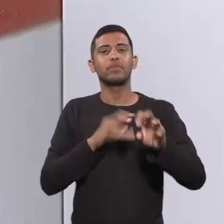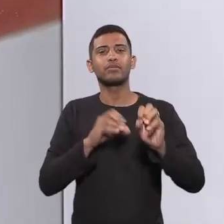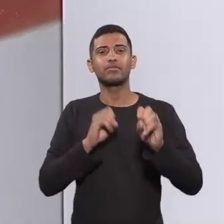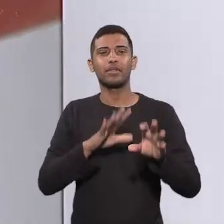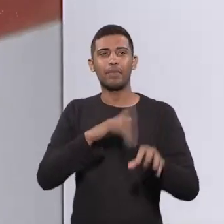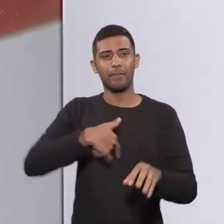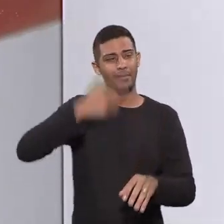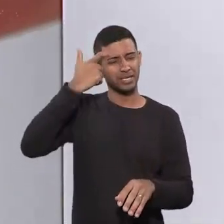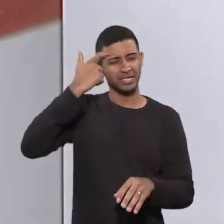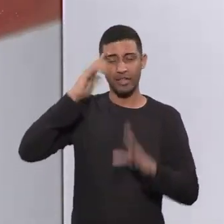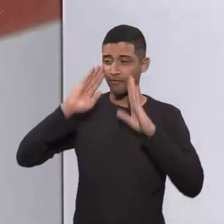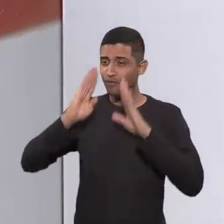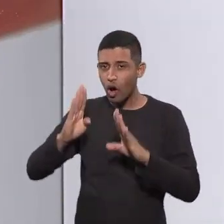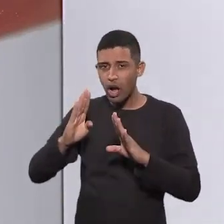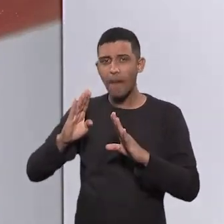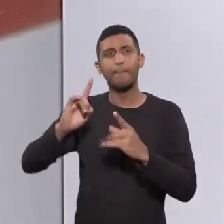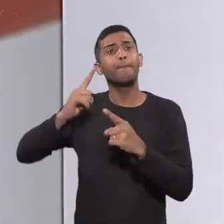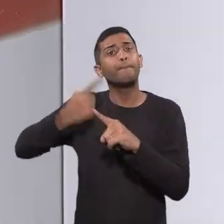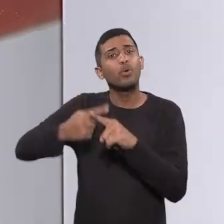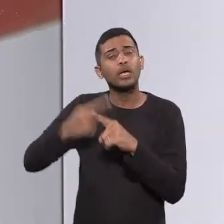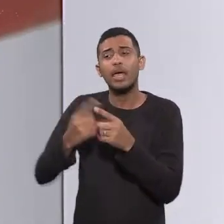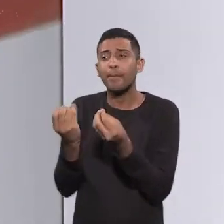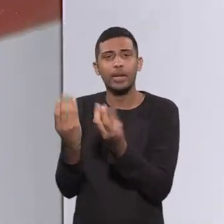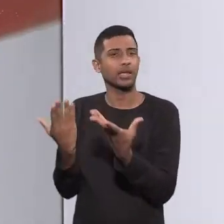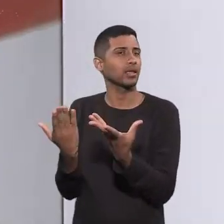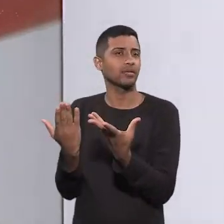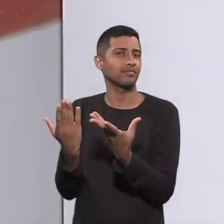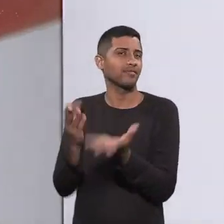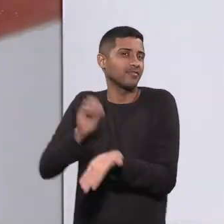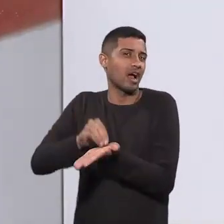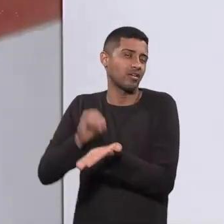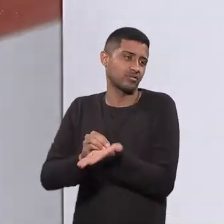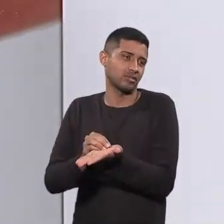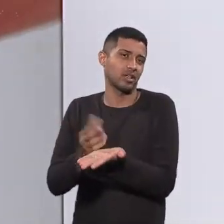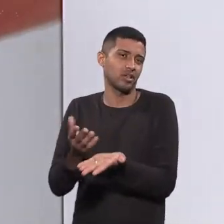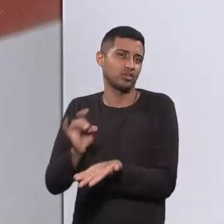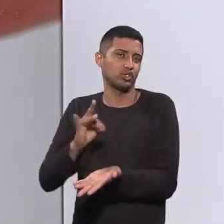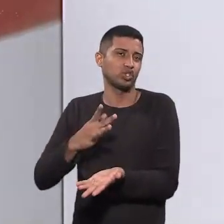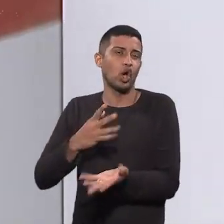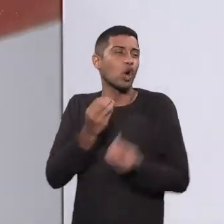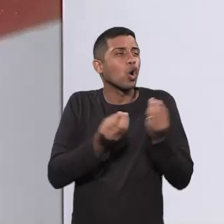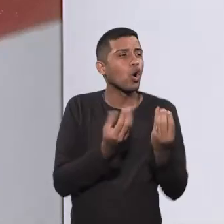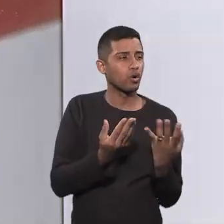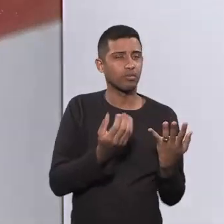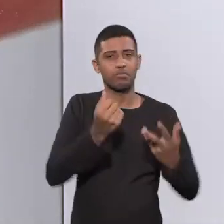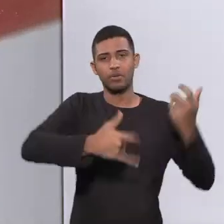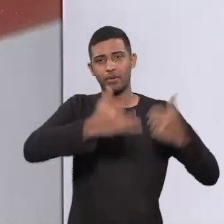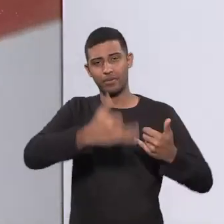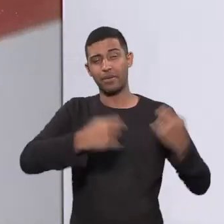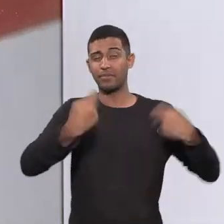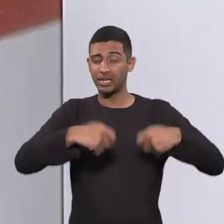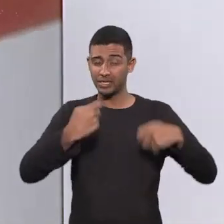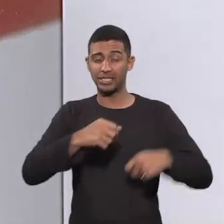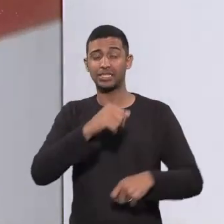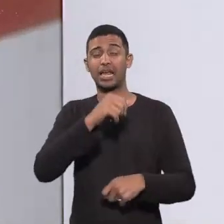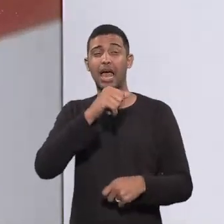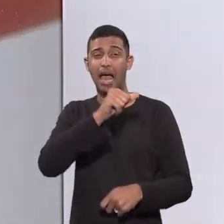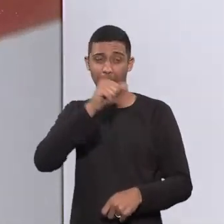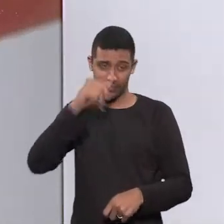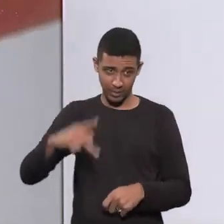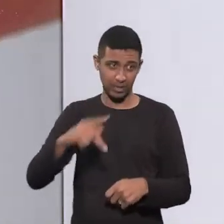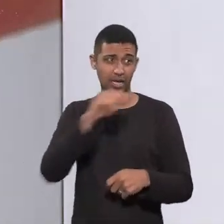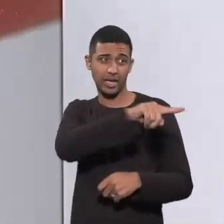não priorizamos o porquê fazer, para que fazer. Nós precisamos formar professores que estejam aptos a enfrentar